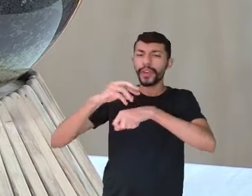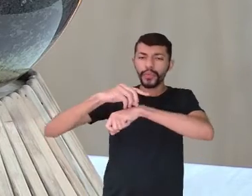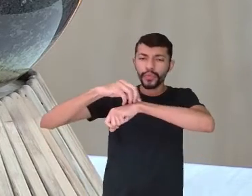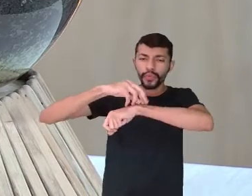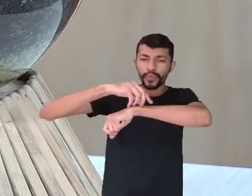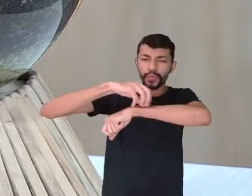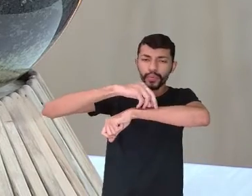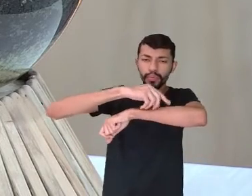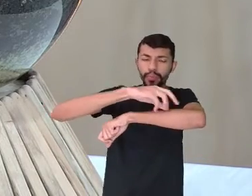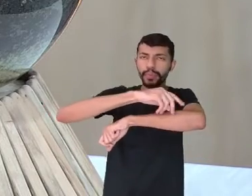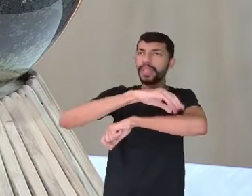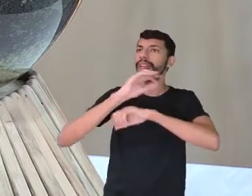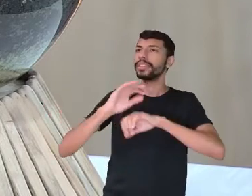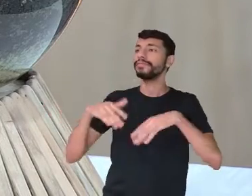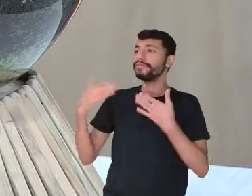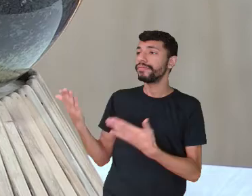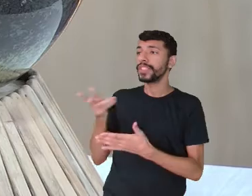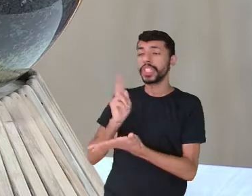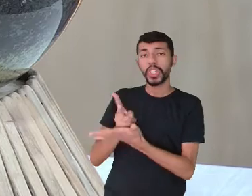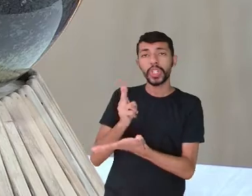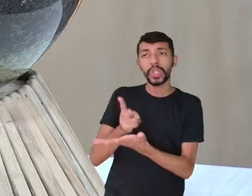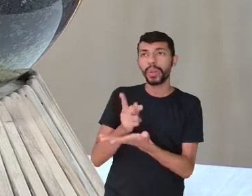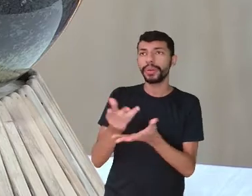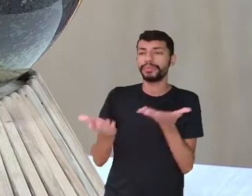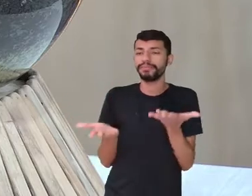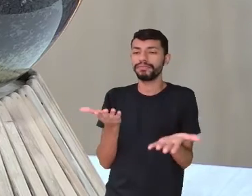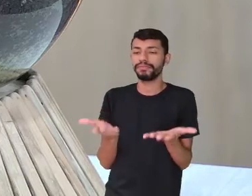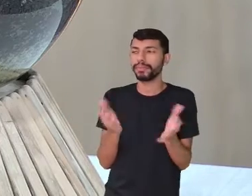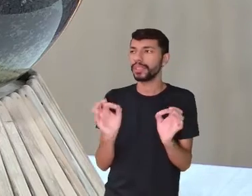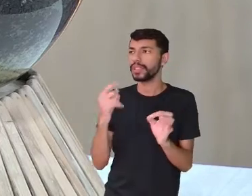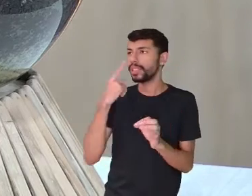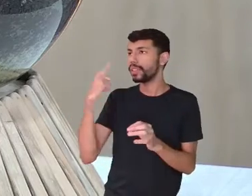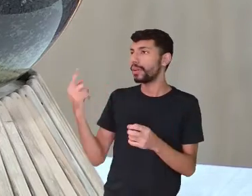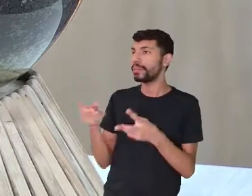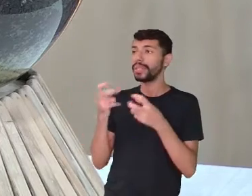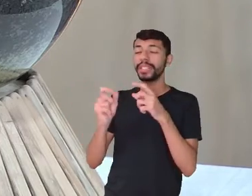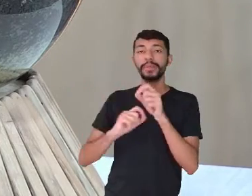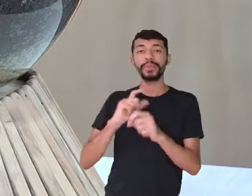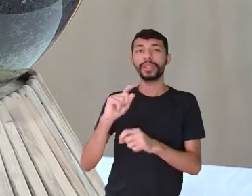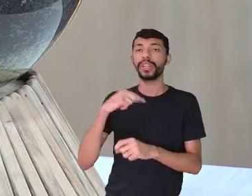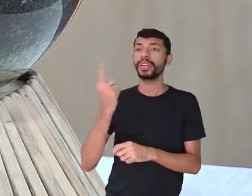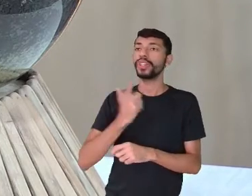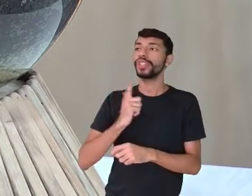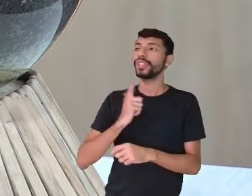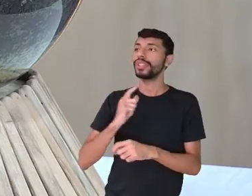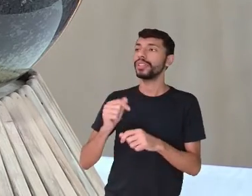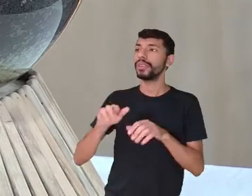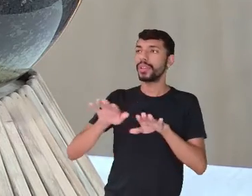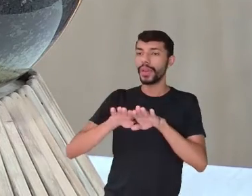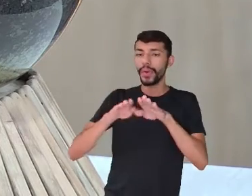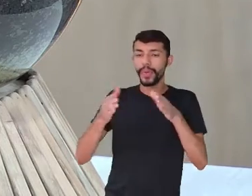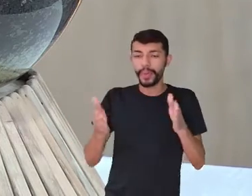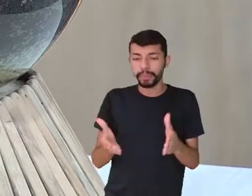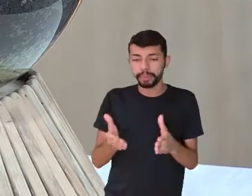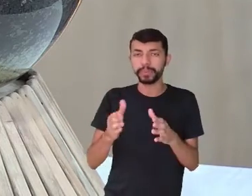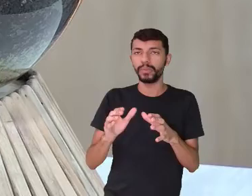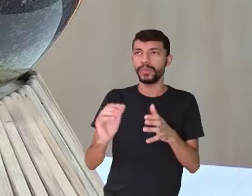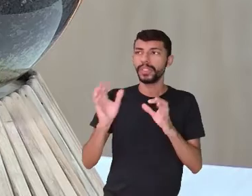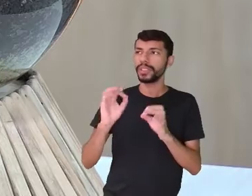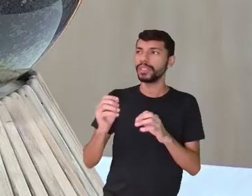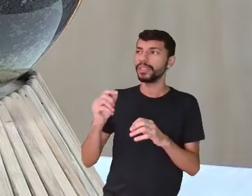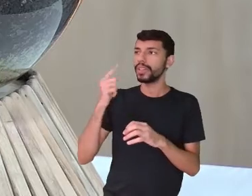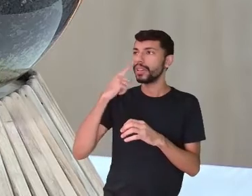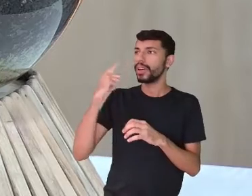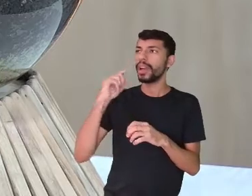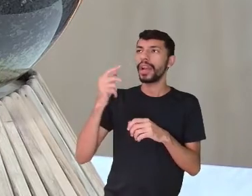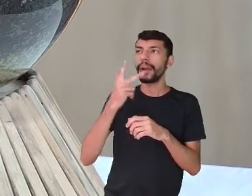com o solo. E eles aqui vão se mantendo em equilíbrio. Observem aqui que nós temos um papel filme aqui, e observa-se aqui como